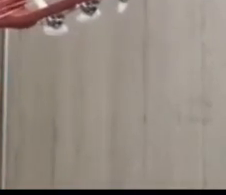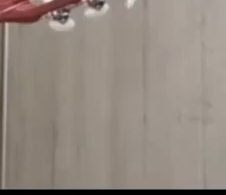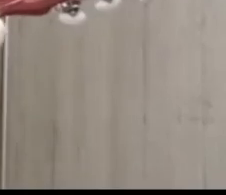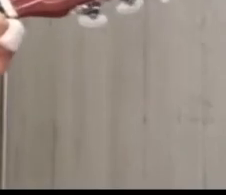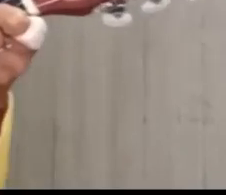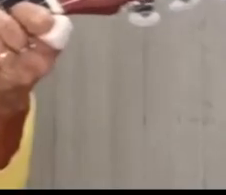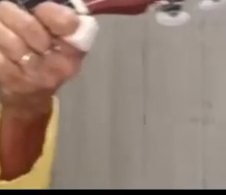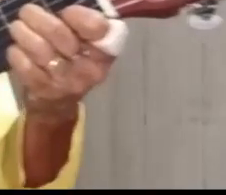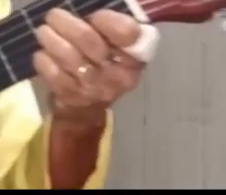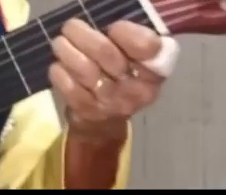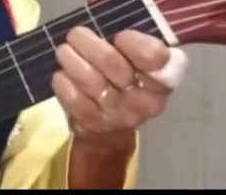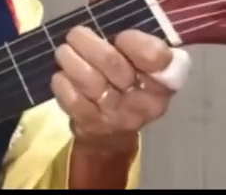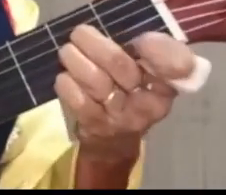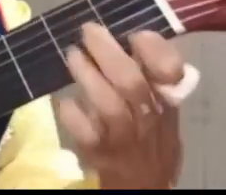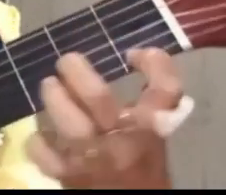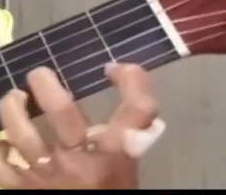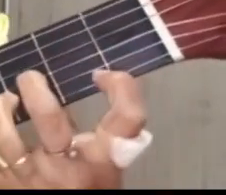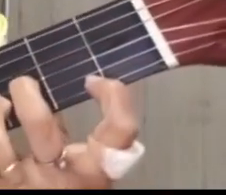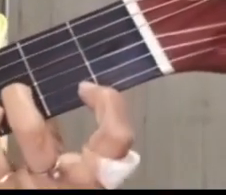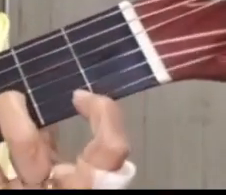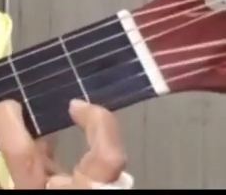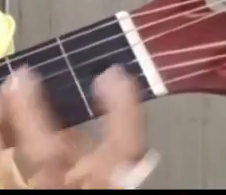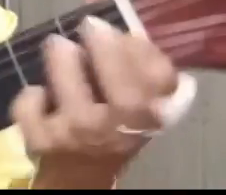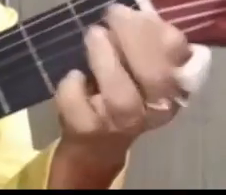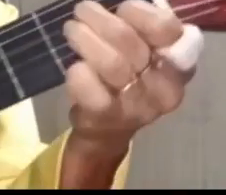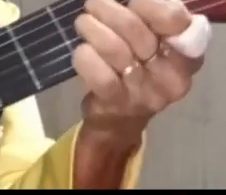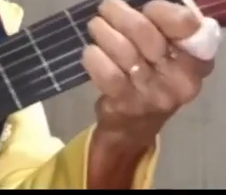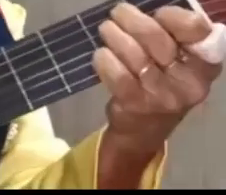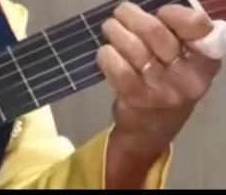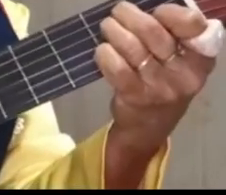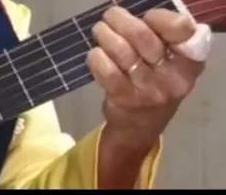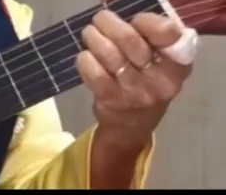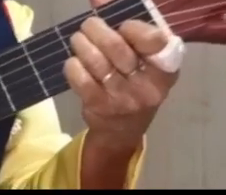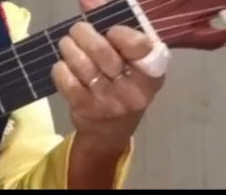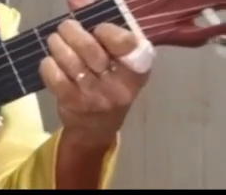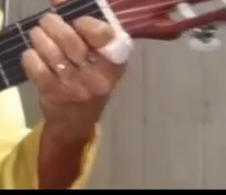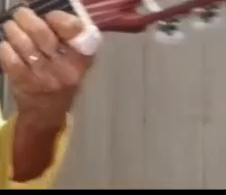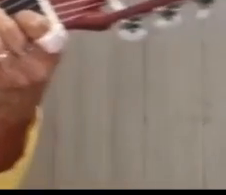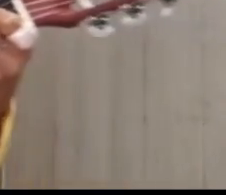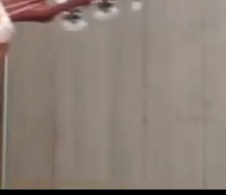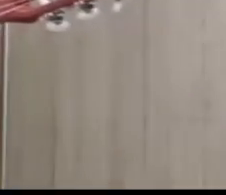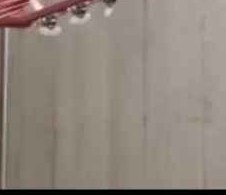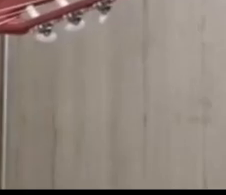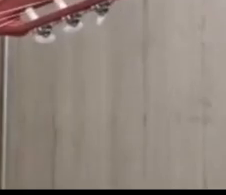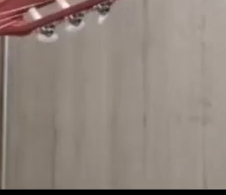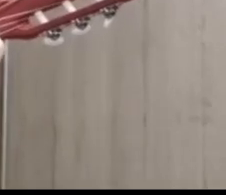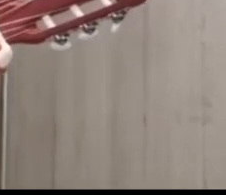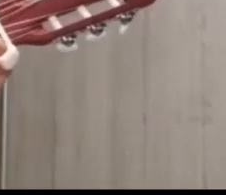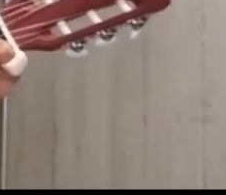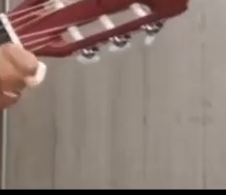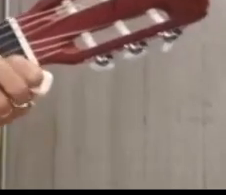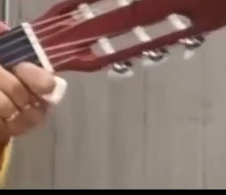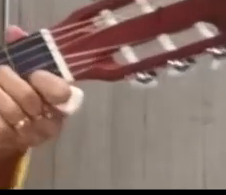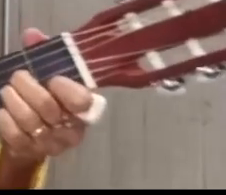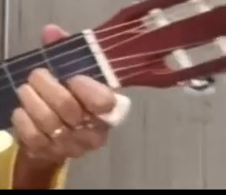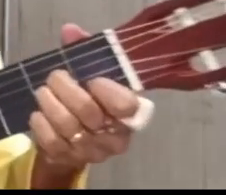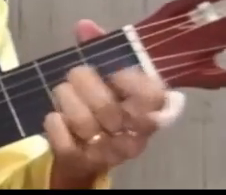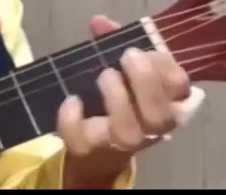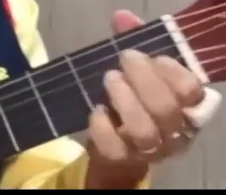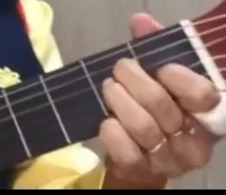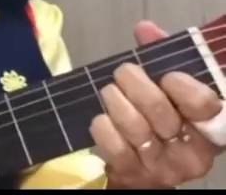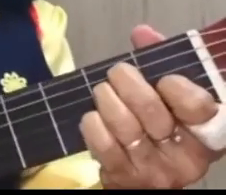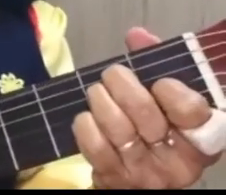sertão. Eles foram anunciar que a semana dos museus estava para